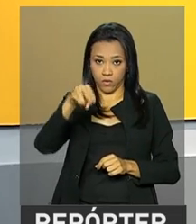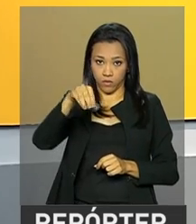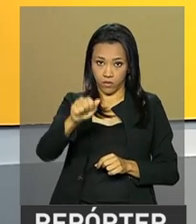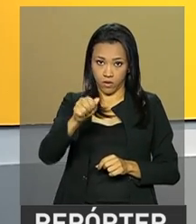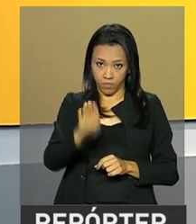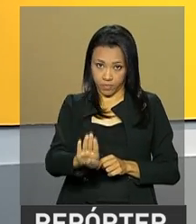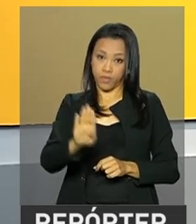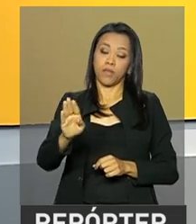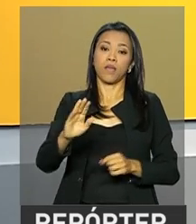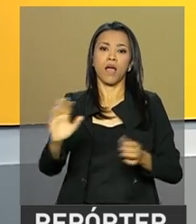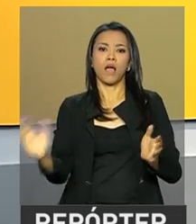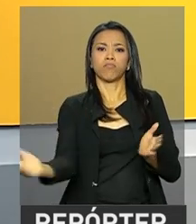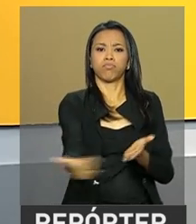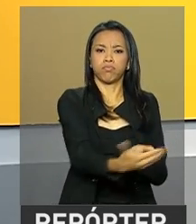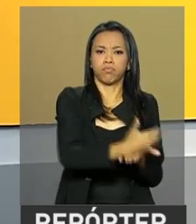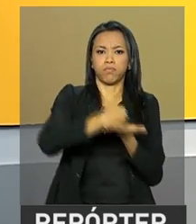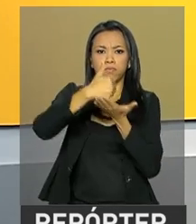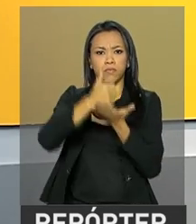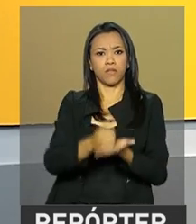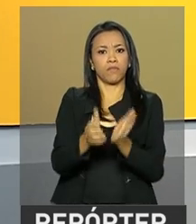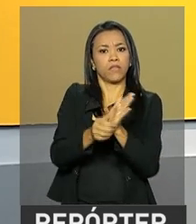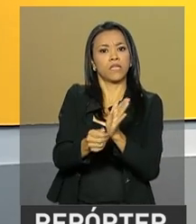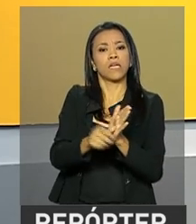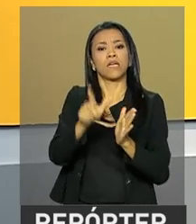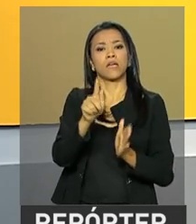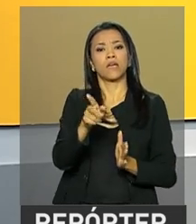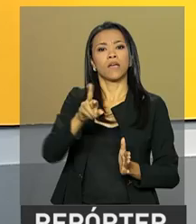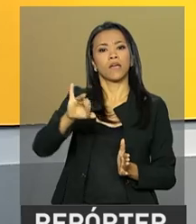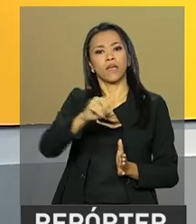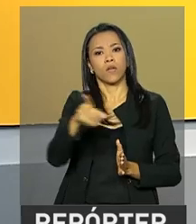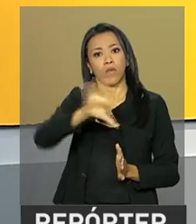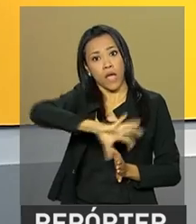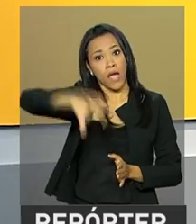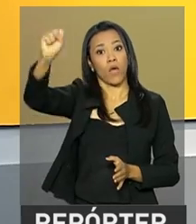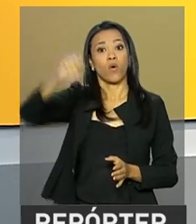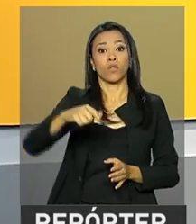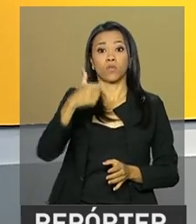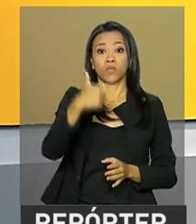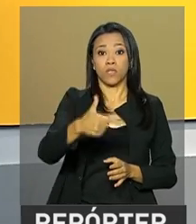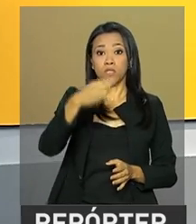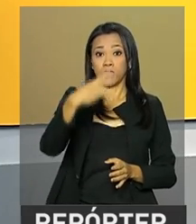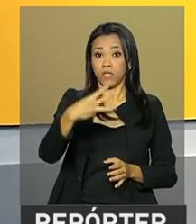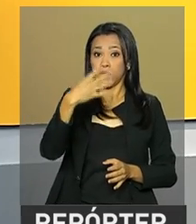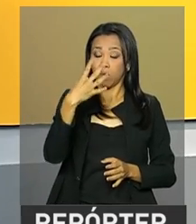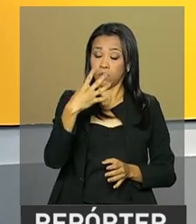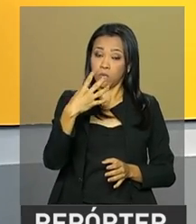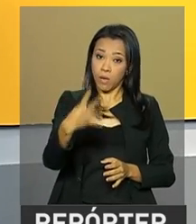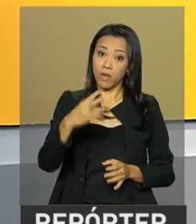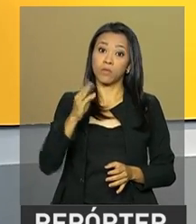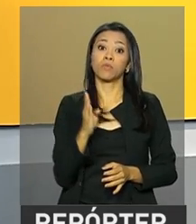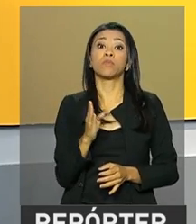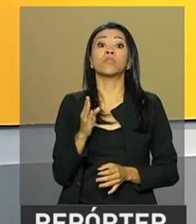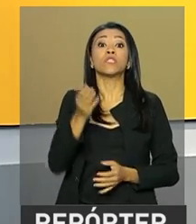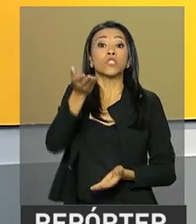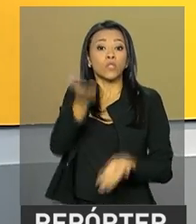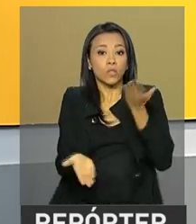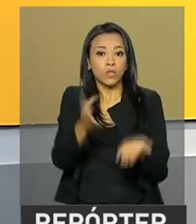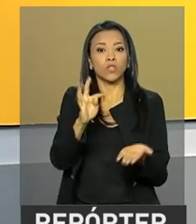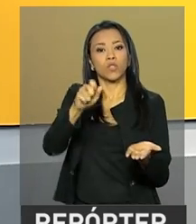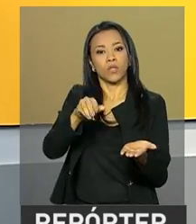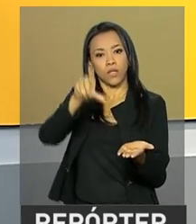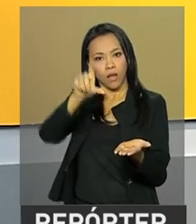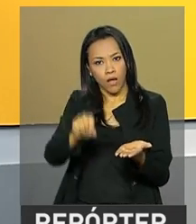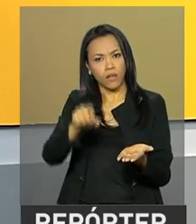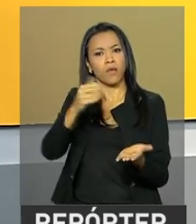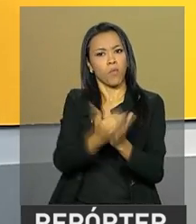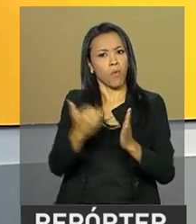recorde e será superior a duzentos e trinta e quatro milhões de toneladas um aumento de quase 26%